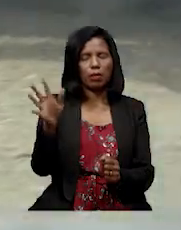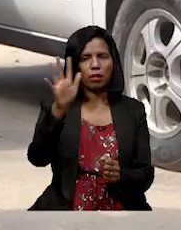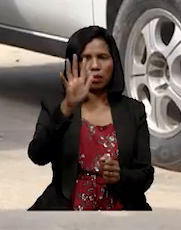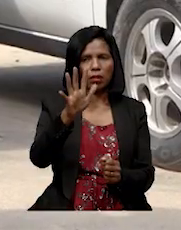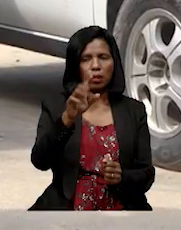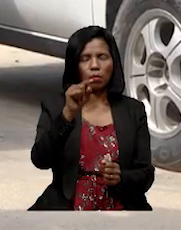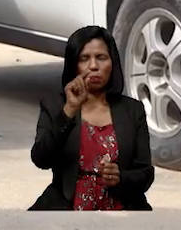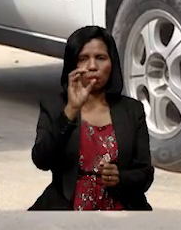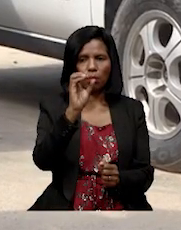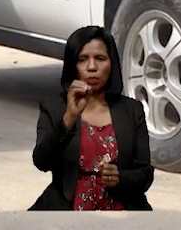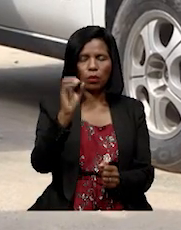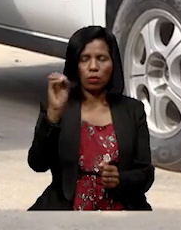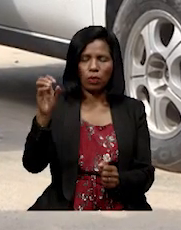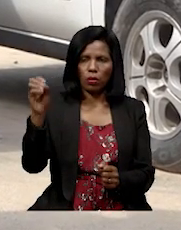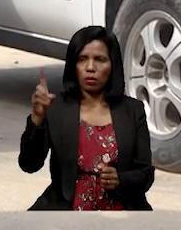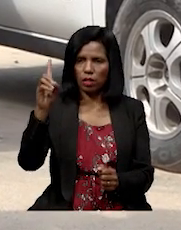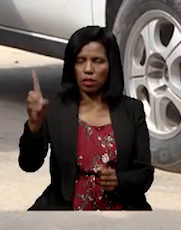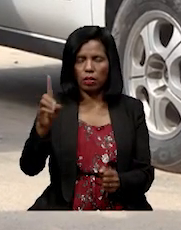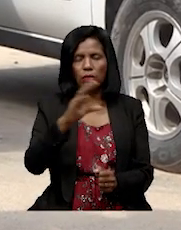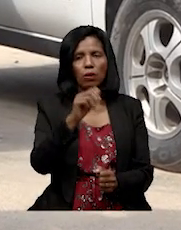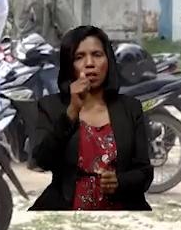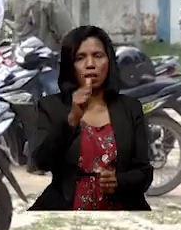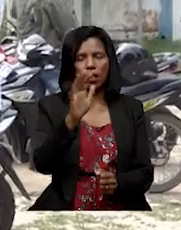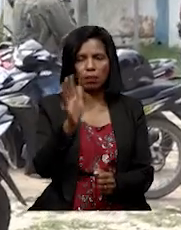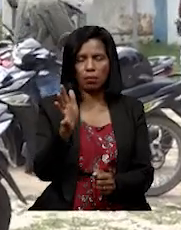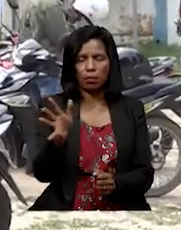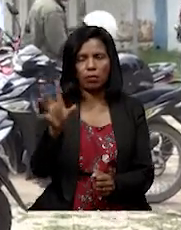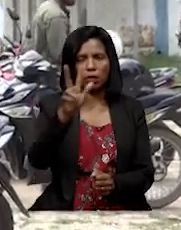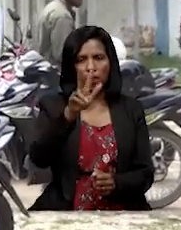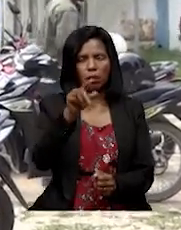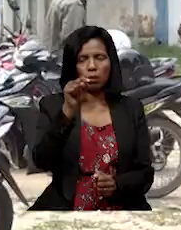mamuk mamuk ida, to o A lima nulu resin tolu pontu